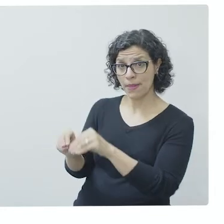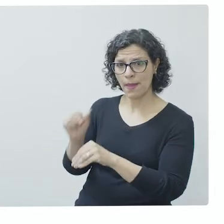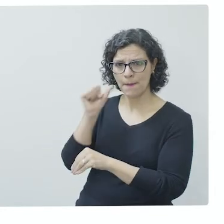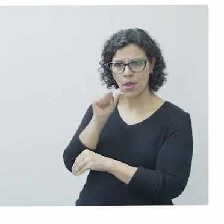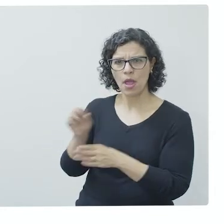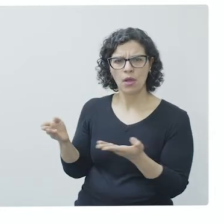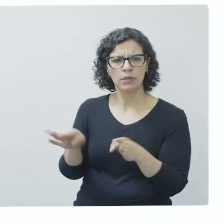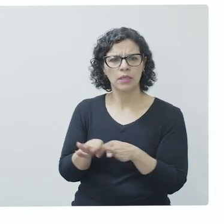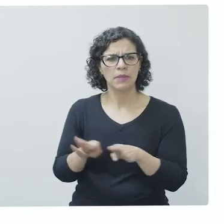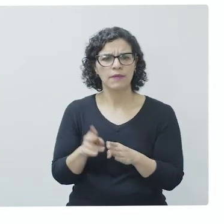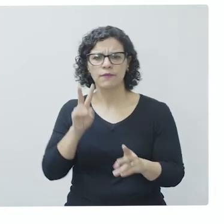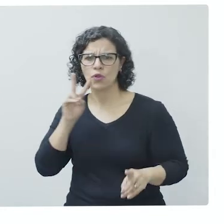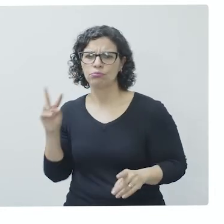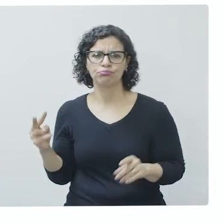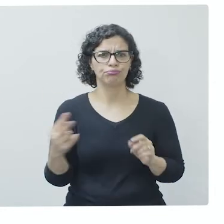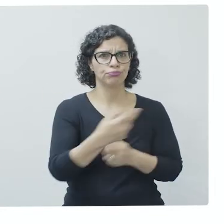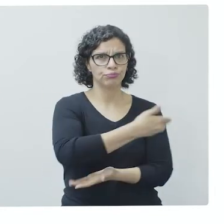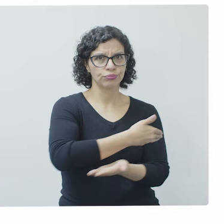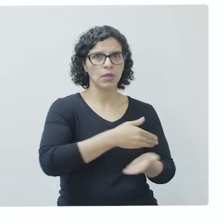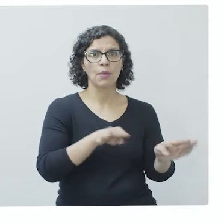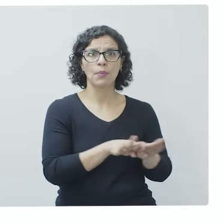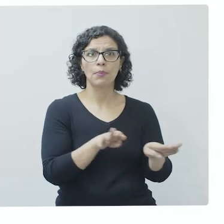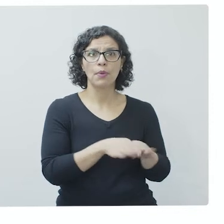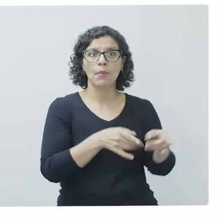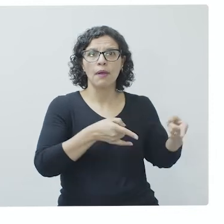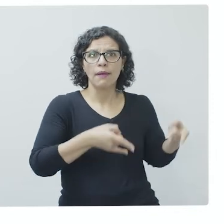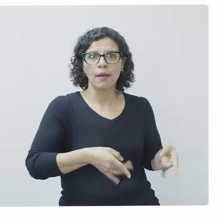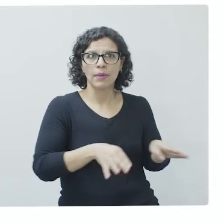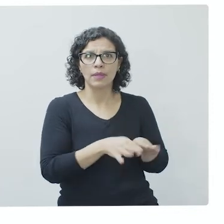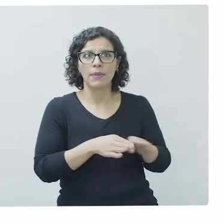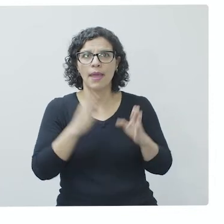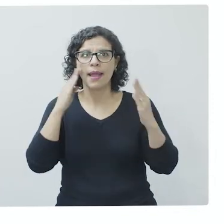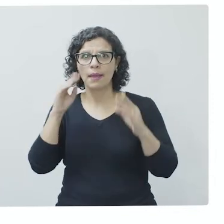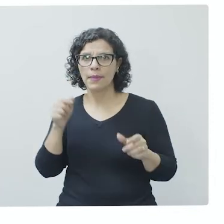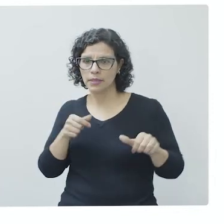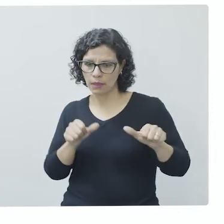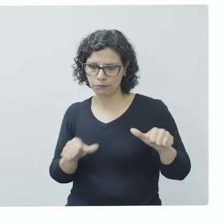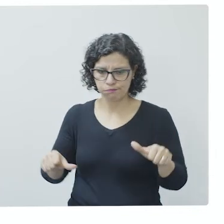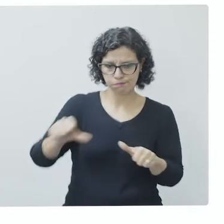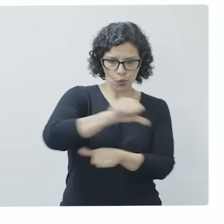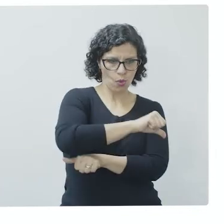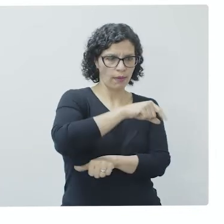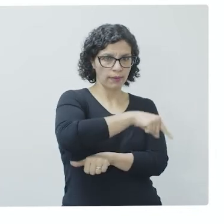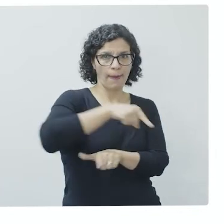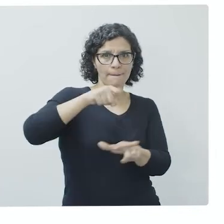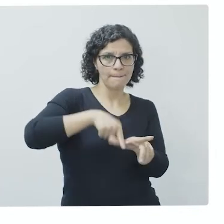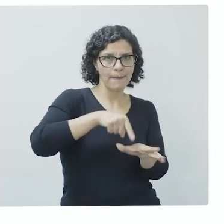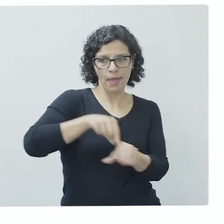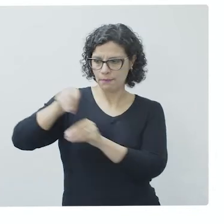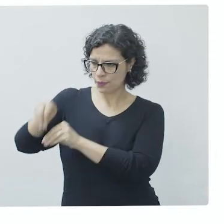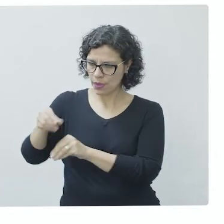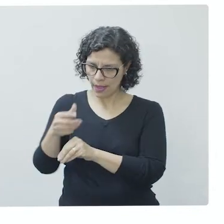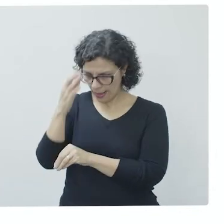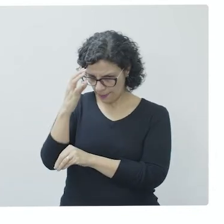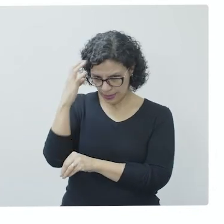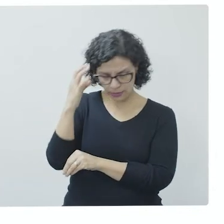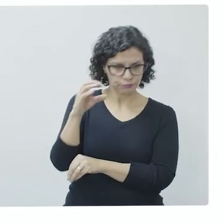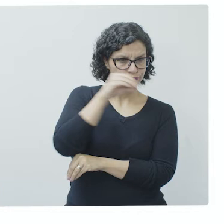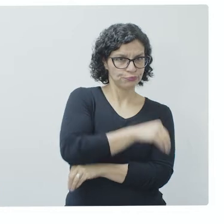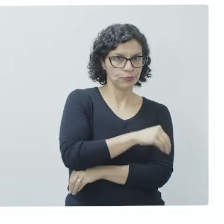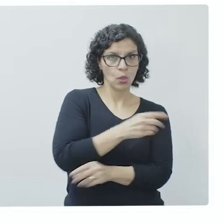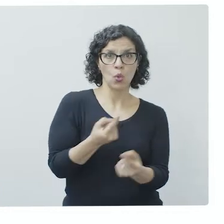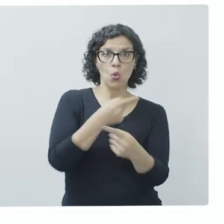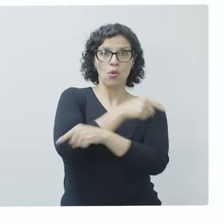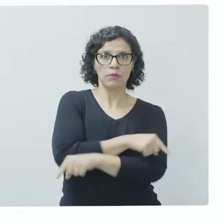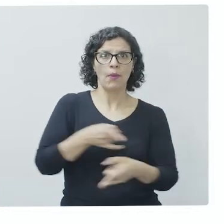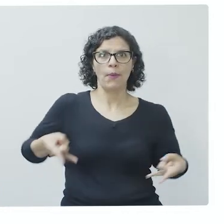coisa, deu um jeito de virar o corpo da menina na cama, de modo que a cabeça ficou no lugar dos pés e os pés foram parar do